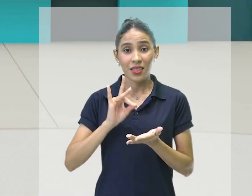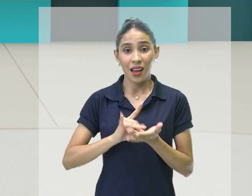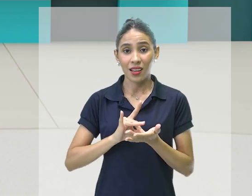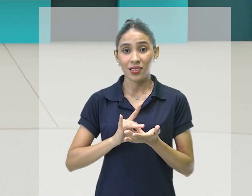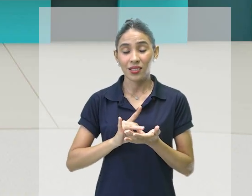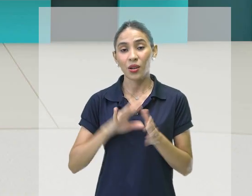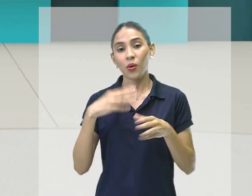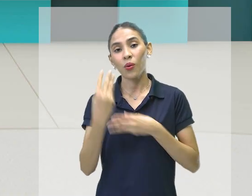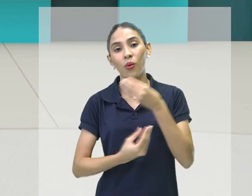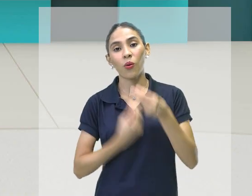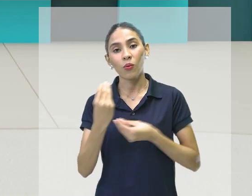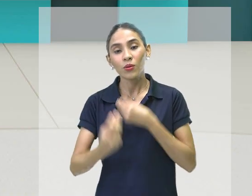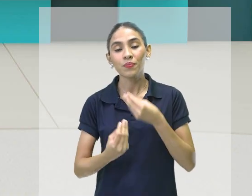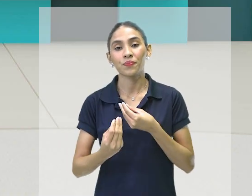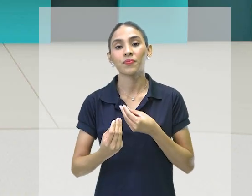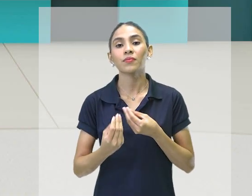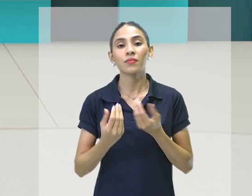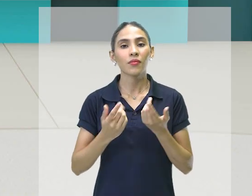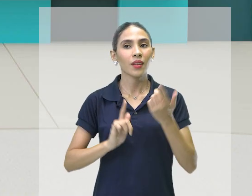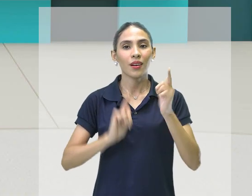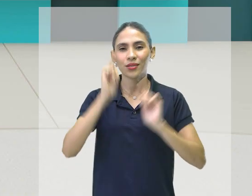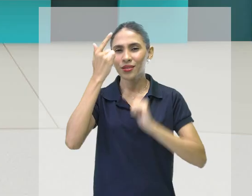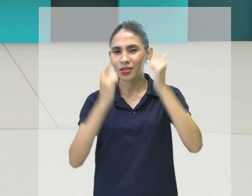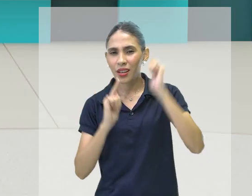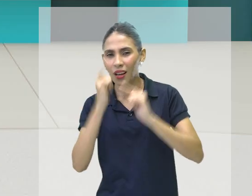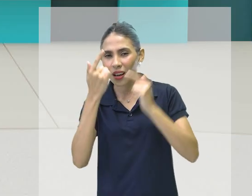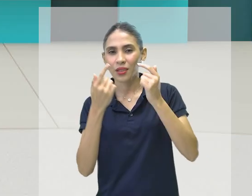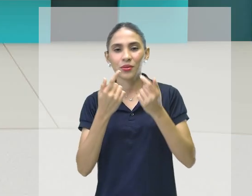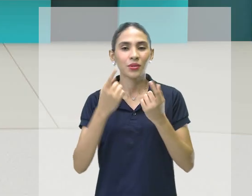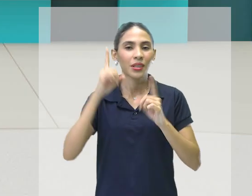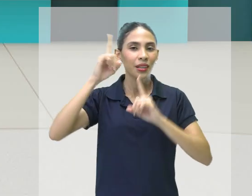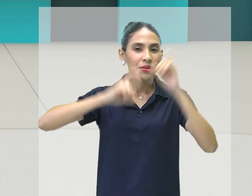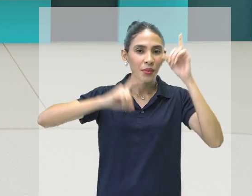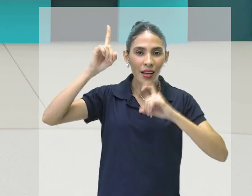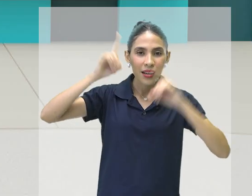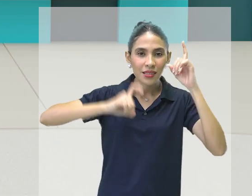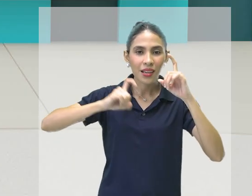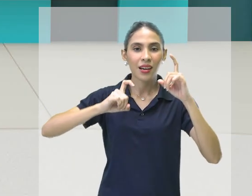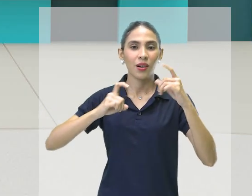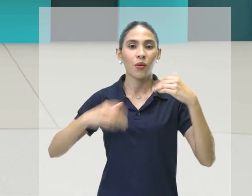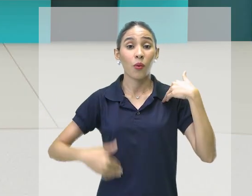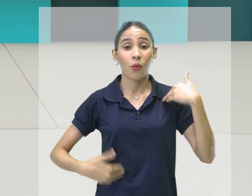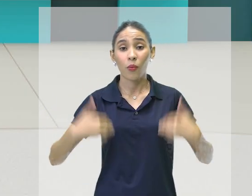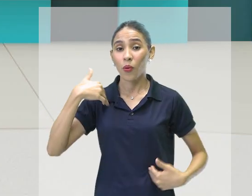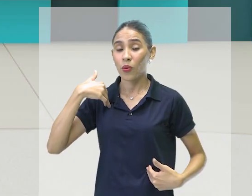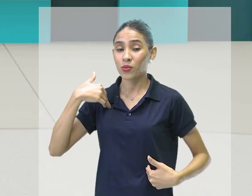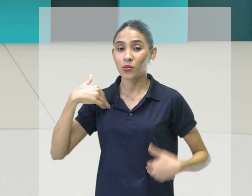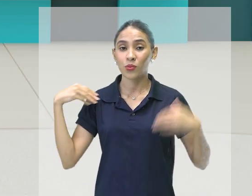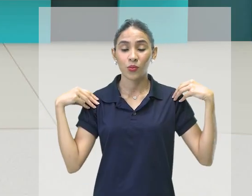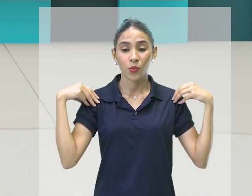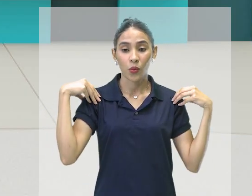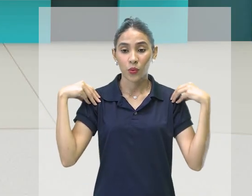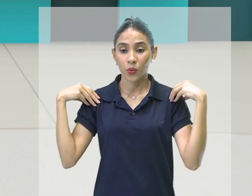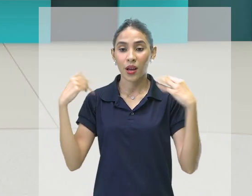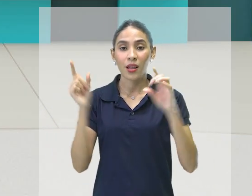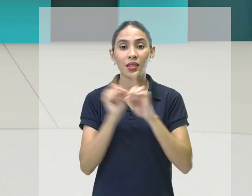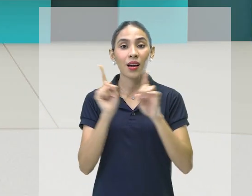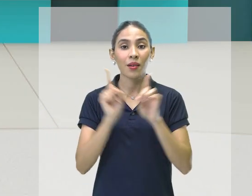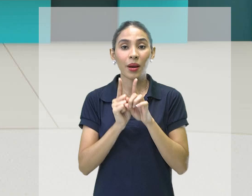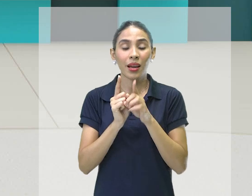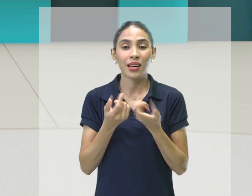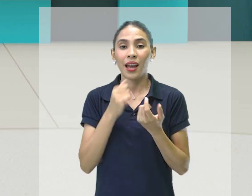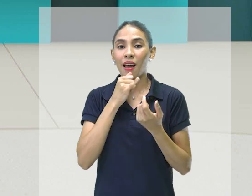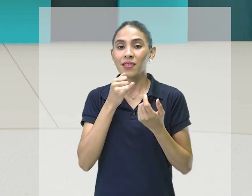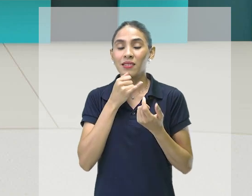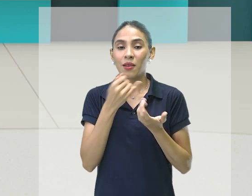fala mesmo, através dos nossos gestos, das nossas expressões, da nossa postura, da nossa